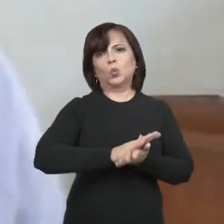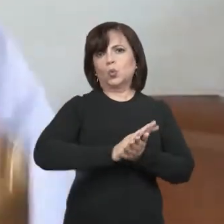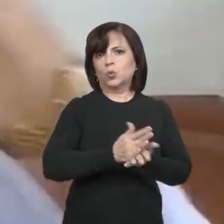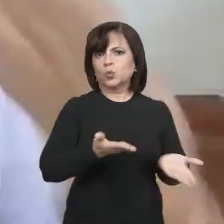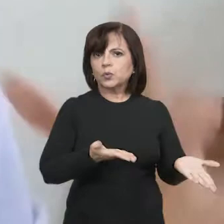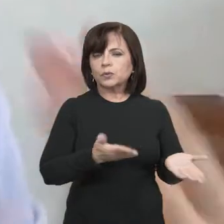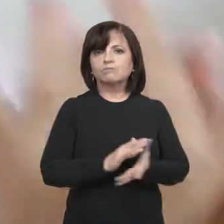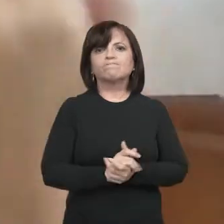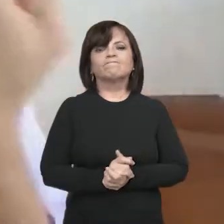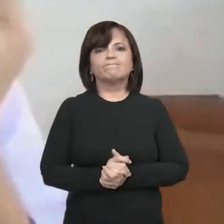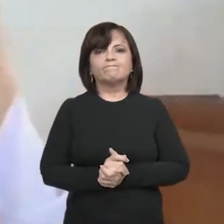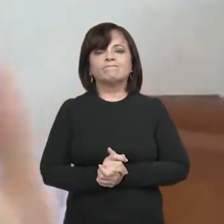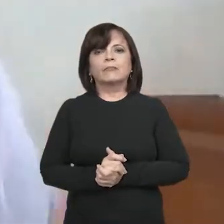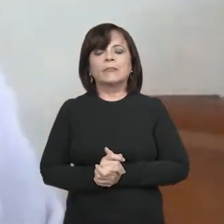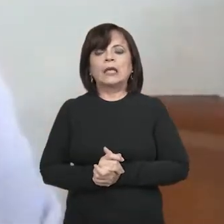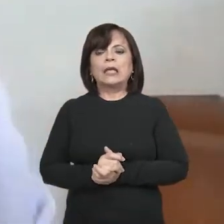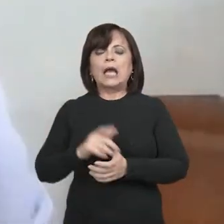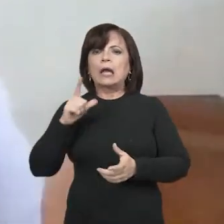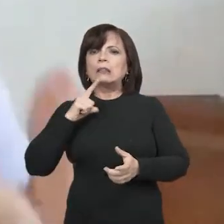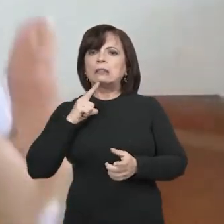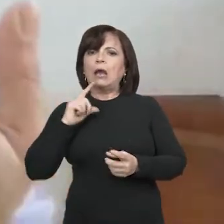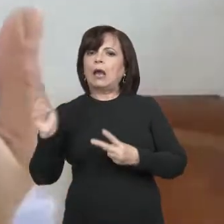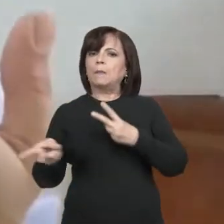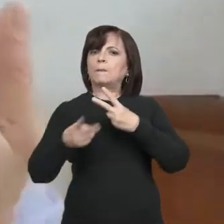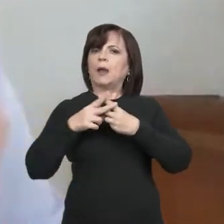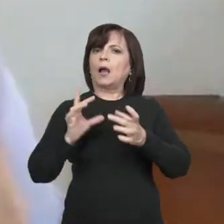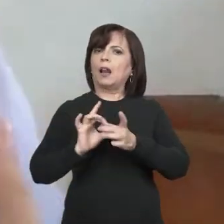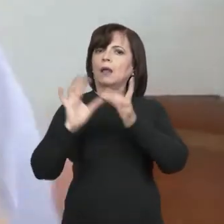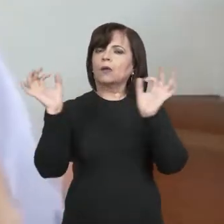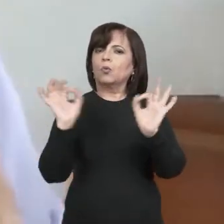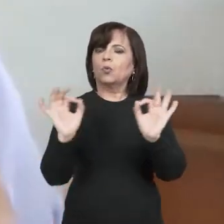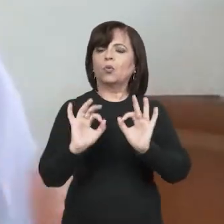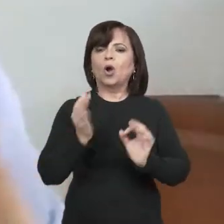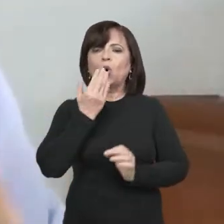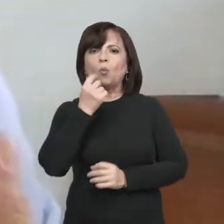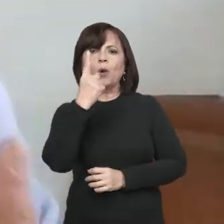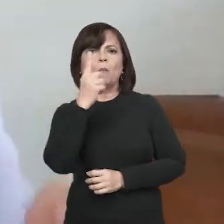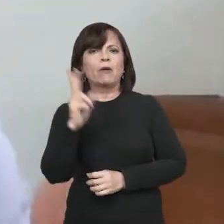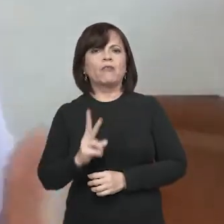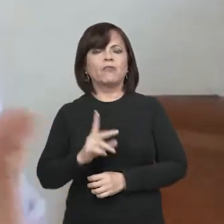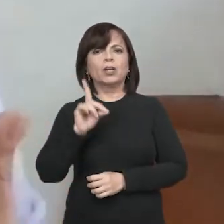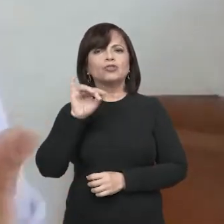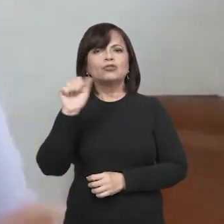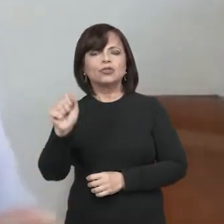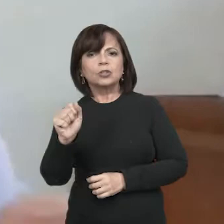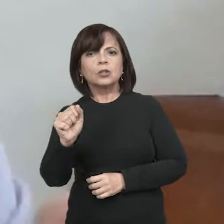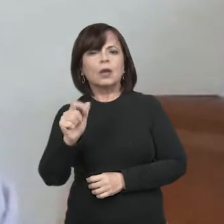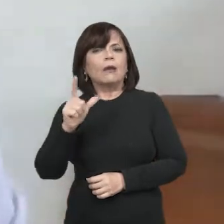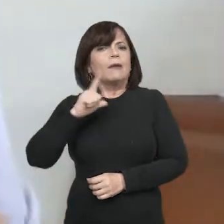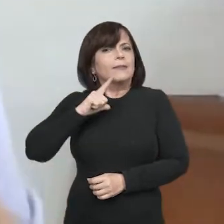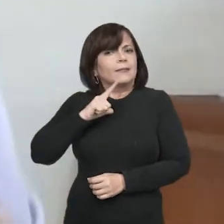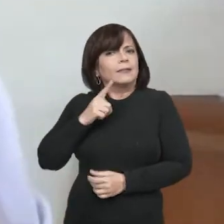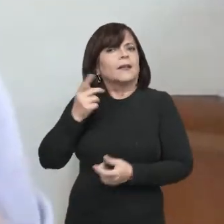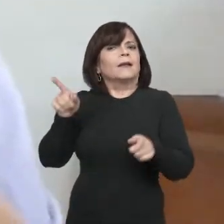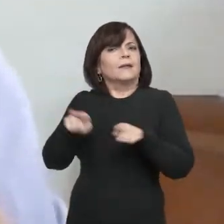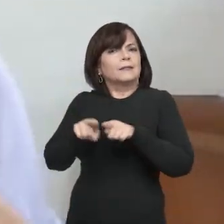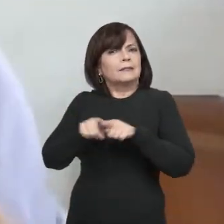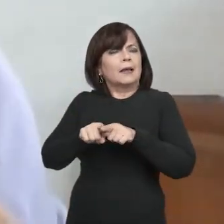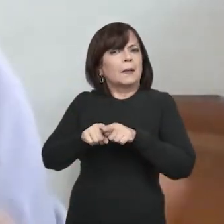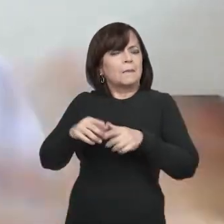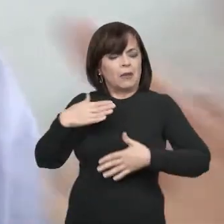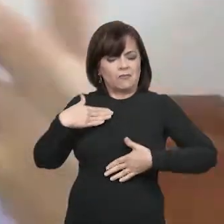tortura. Aliado à restrição de liberdade, à alimentação uma vez ao dia, ela sofria